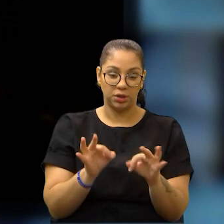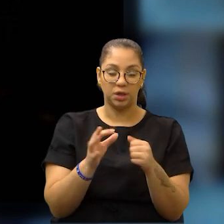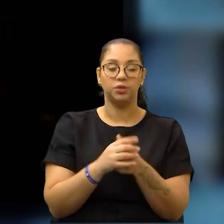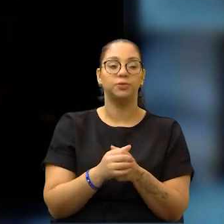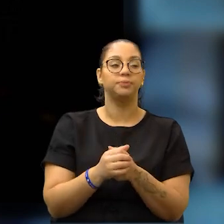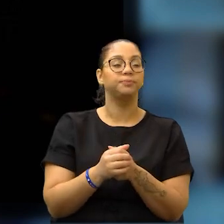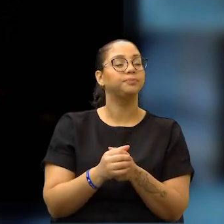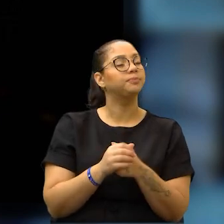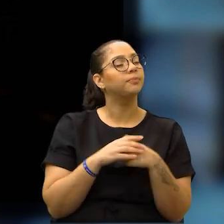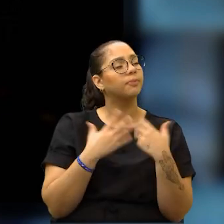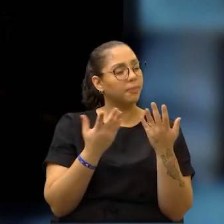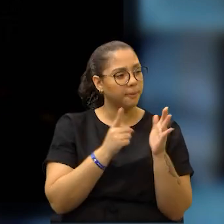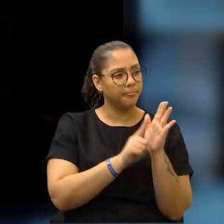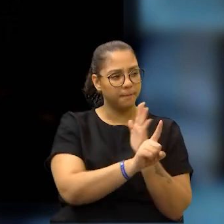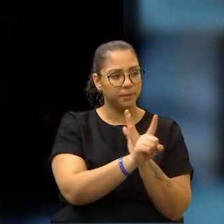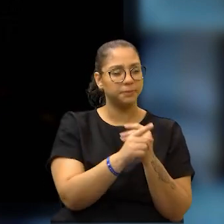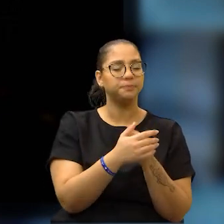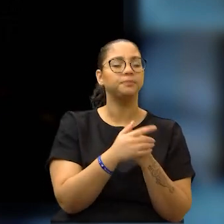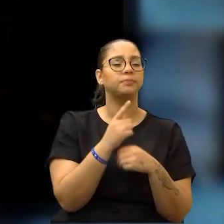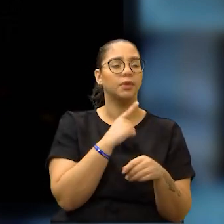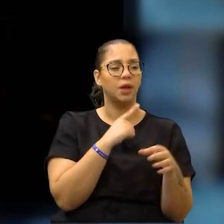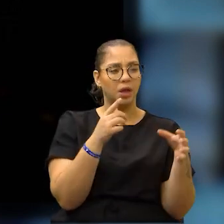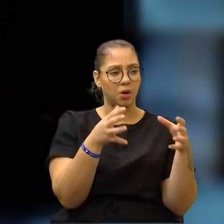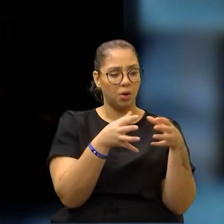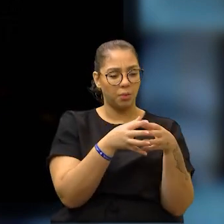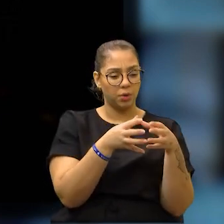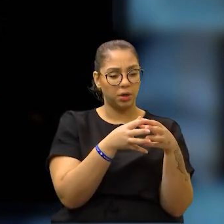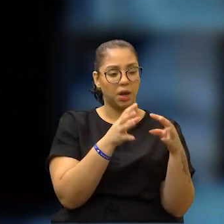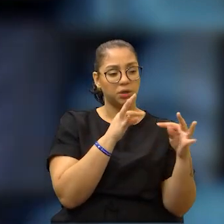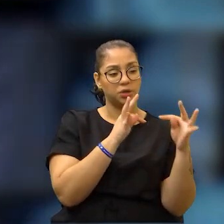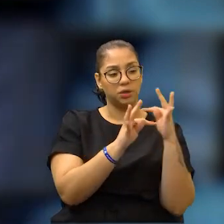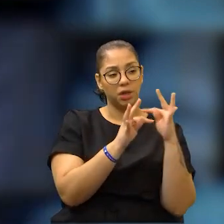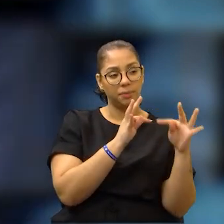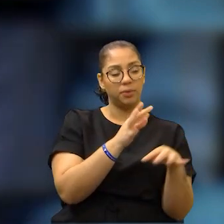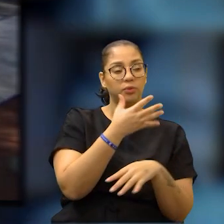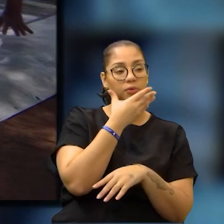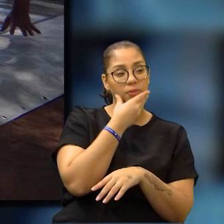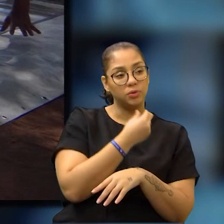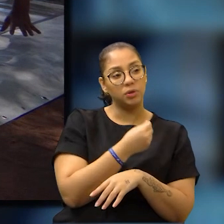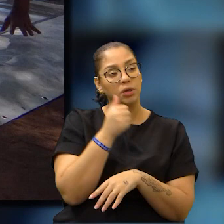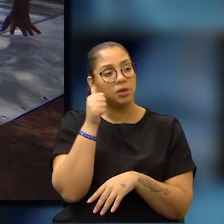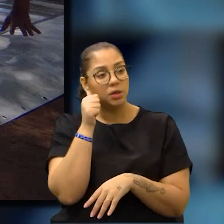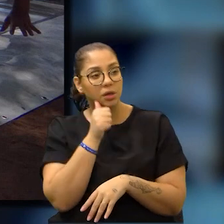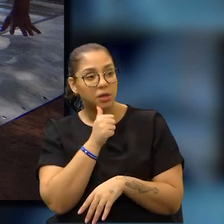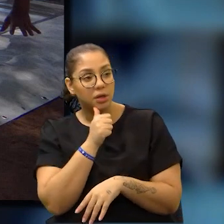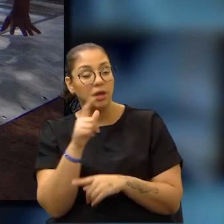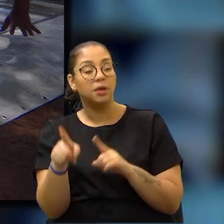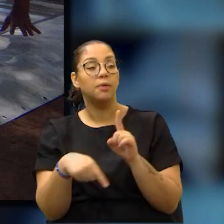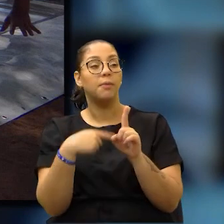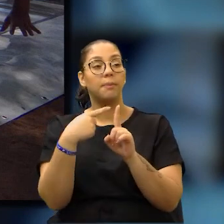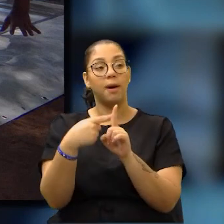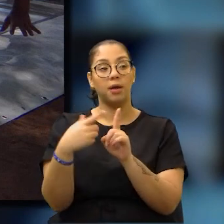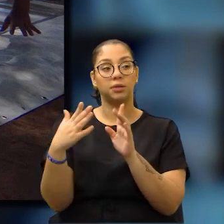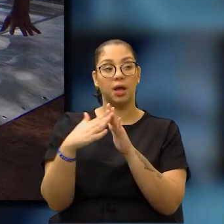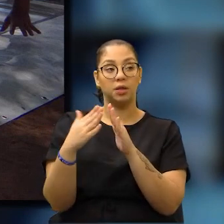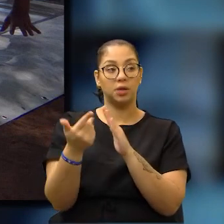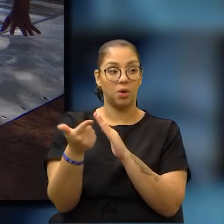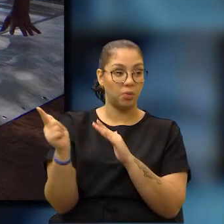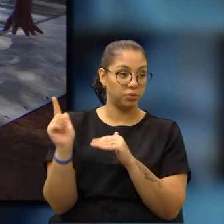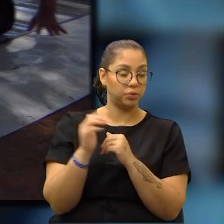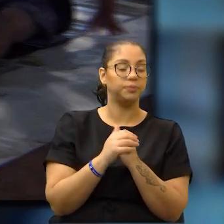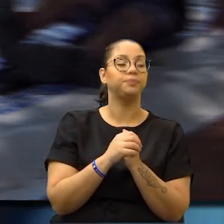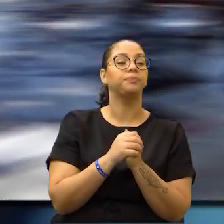e dignidade. E assim, você falou que tem a comunidade terapêutica masculina e a feminina e as